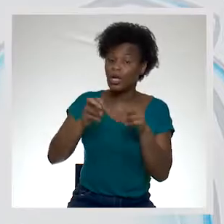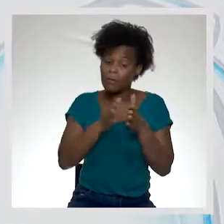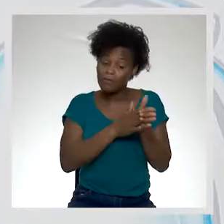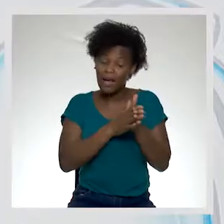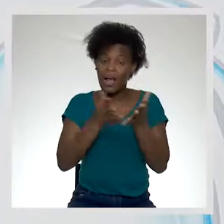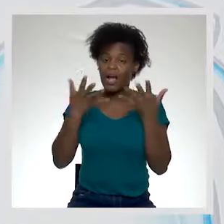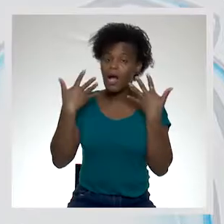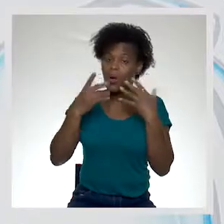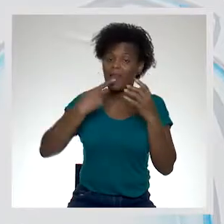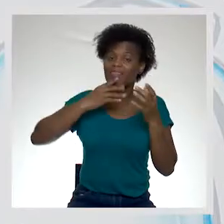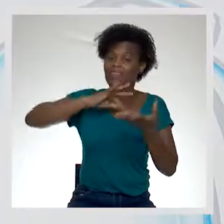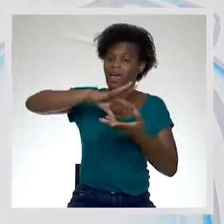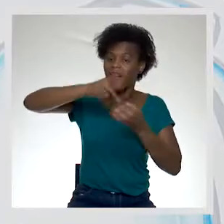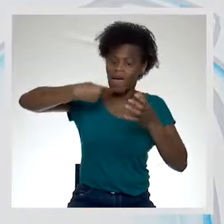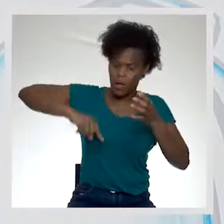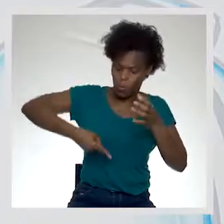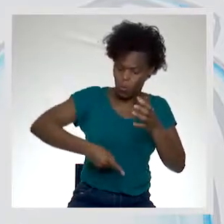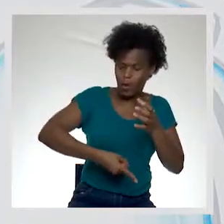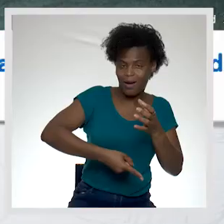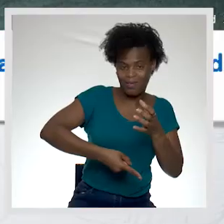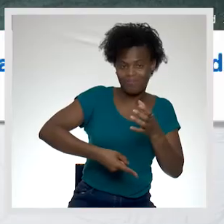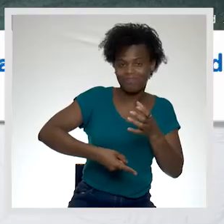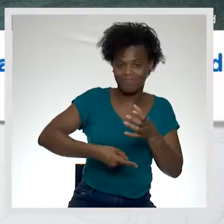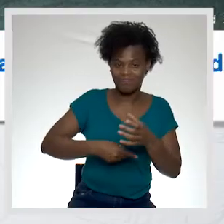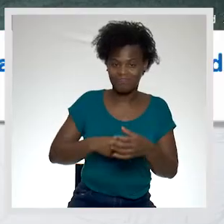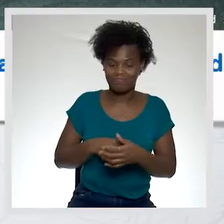do calor interno da Terra.